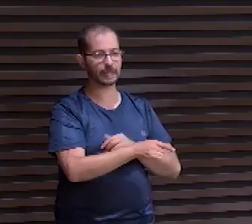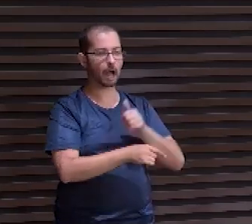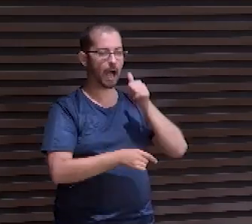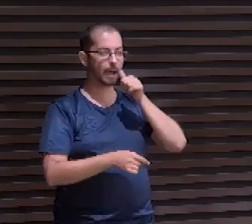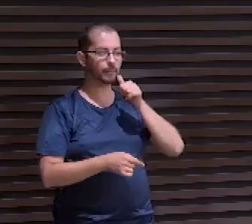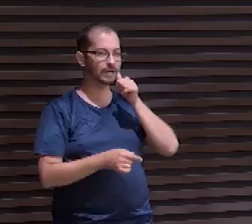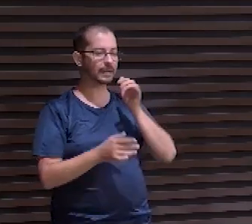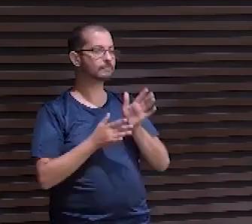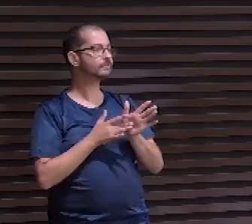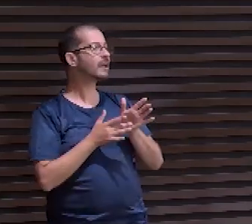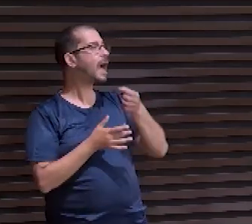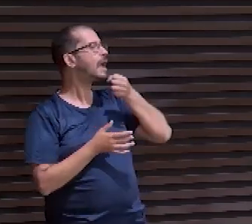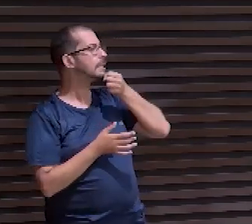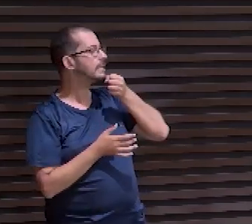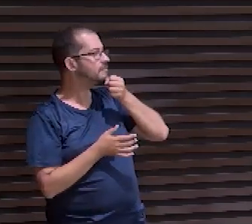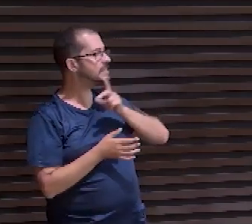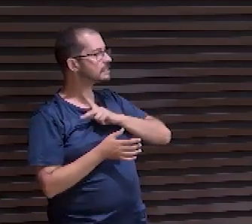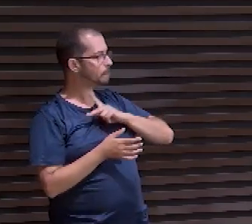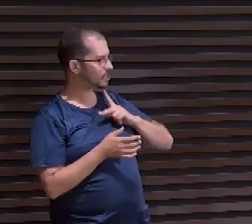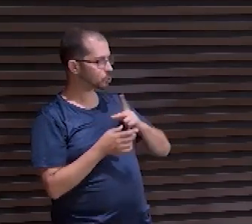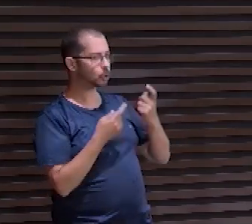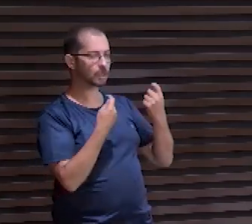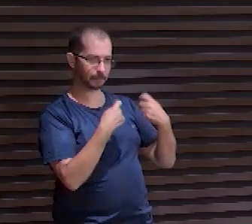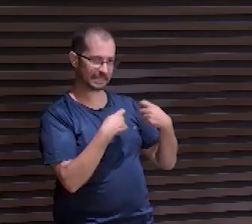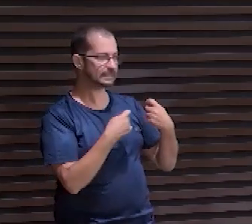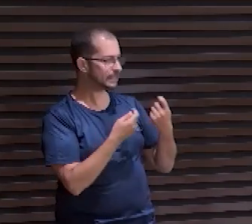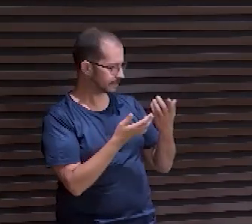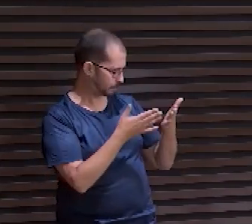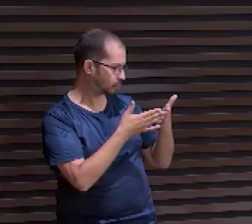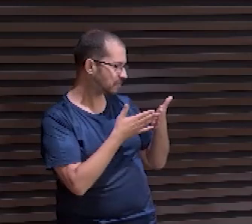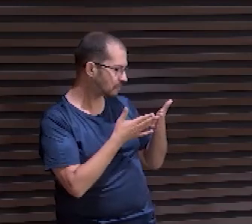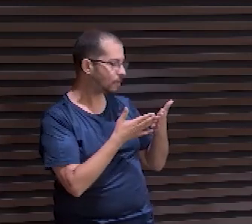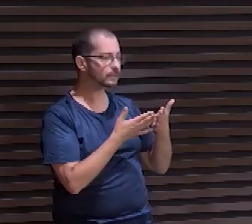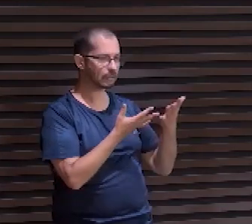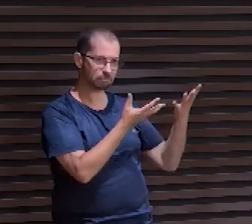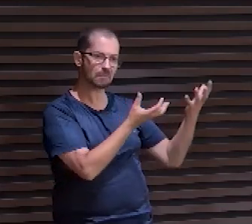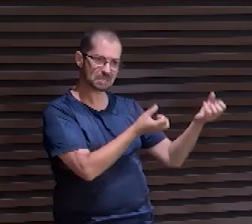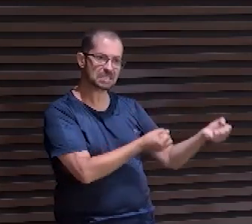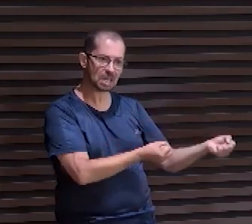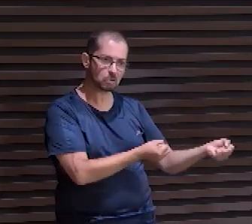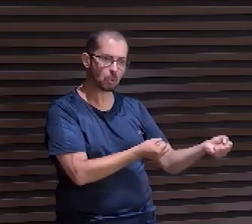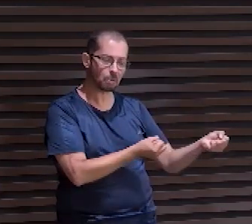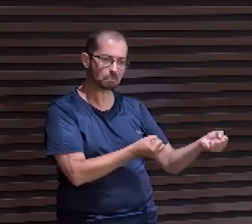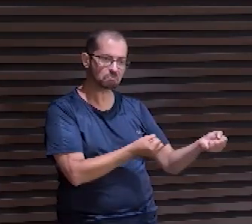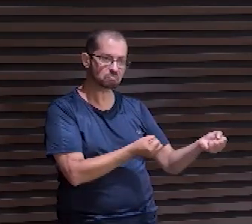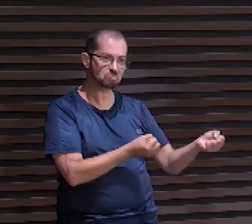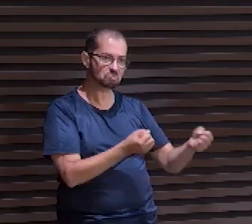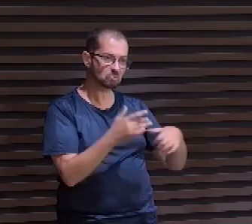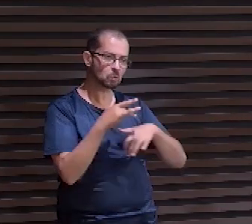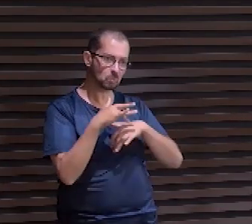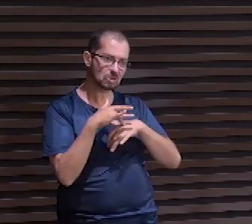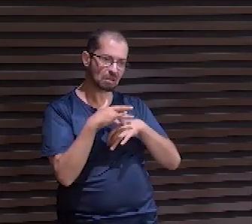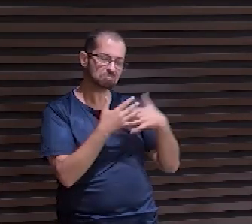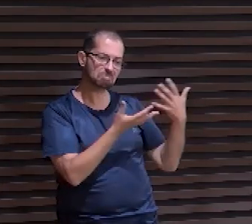Só que a igreja de Jesus Cristo não vai para o chão, porque ali tinha gente que era do Senhor.